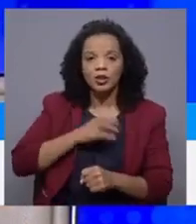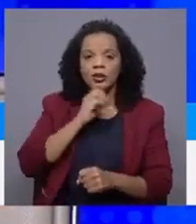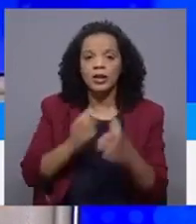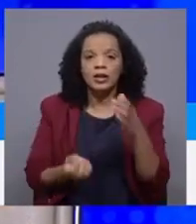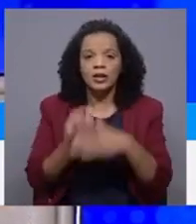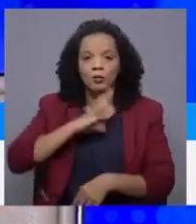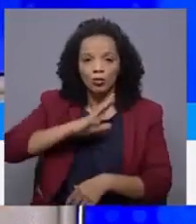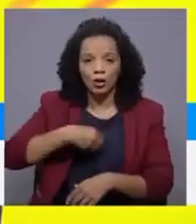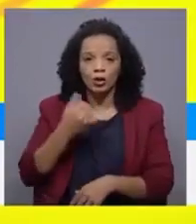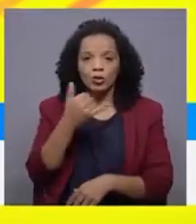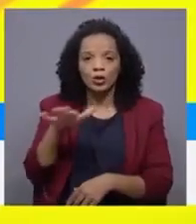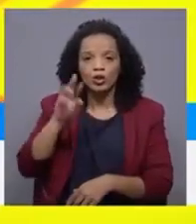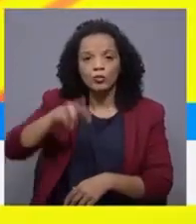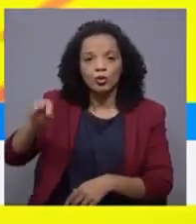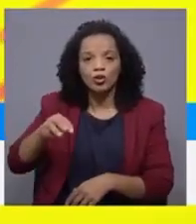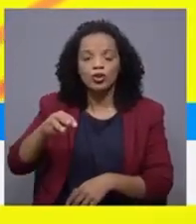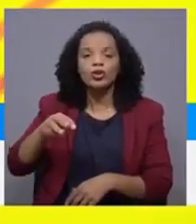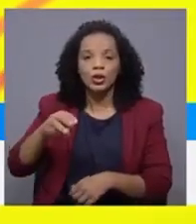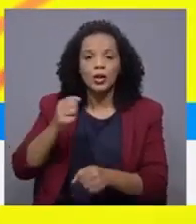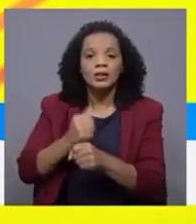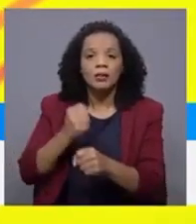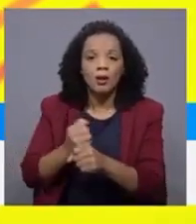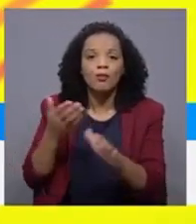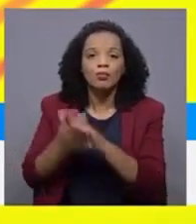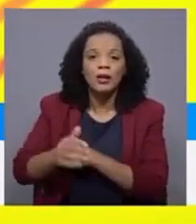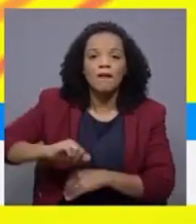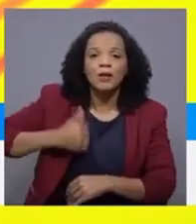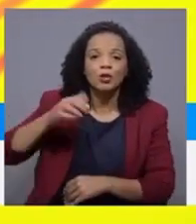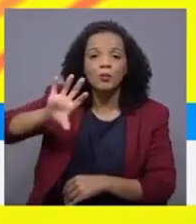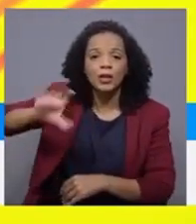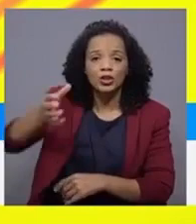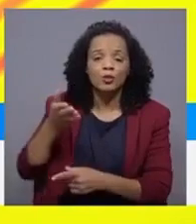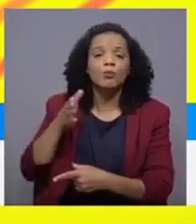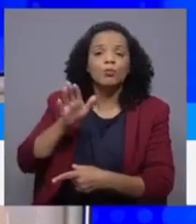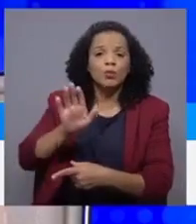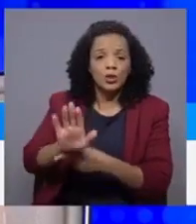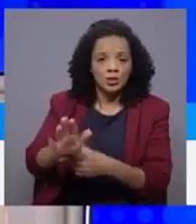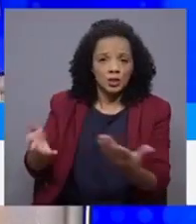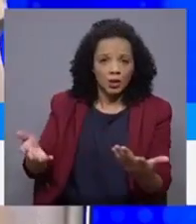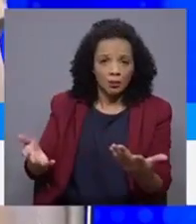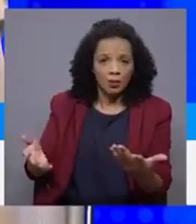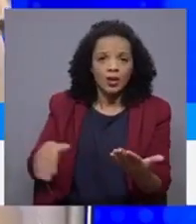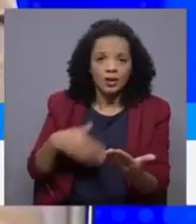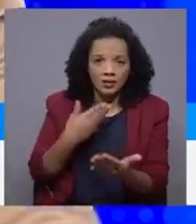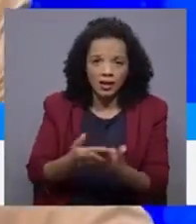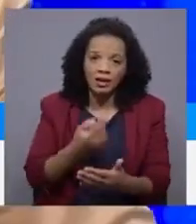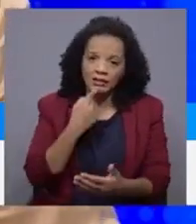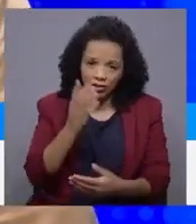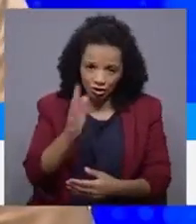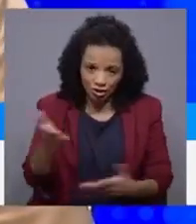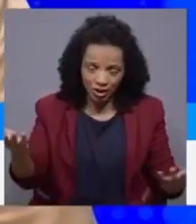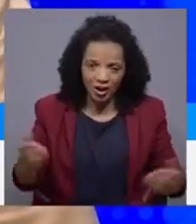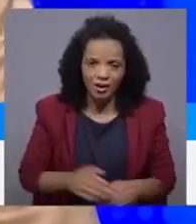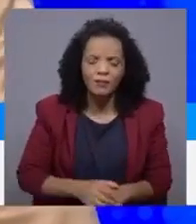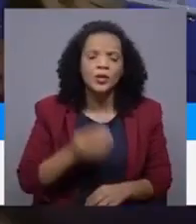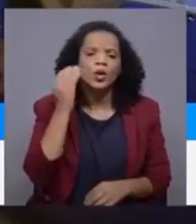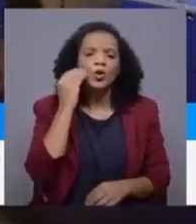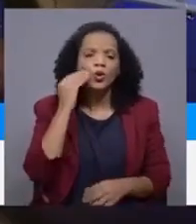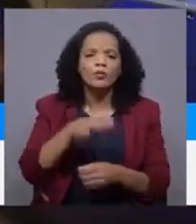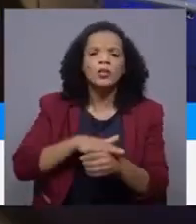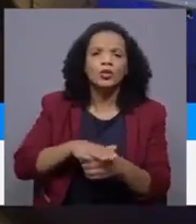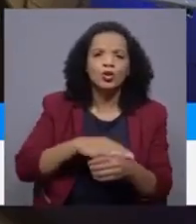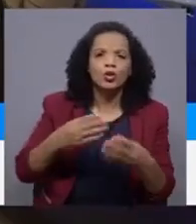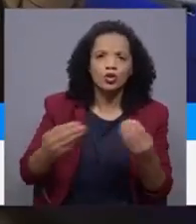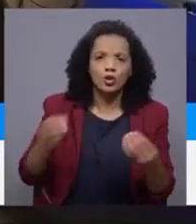mais de 200 milhões de empregos verdes no nosso país. Começando, por exemplo, por deslocalizar o país. Já percebi, mas imediatamente como é que se resolve uma situação